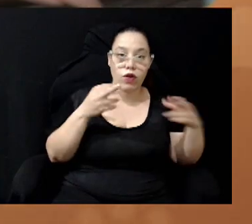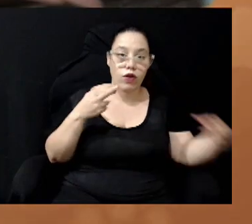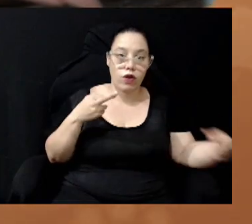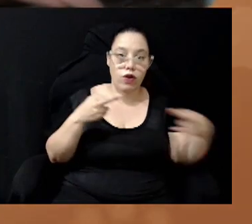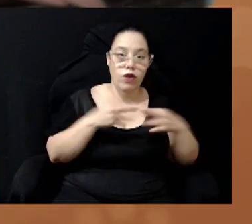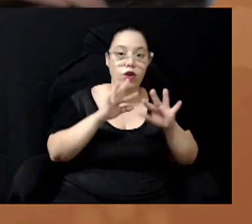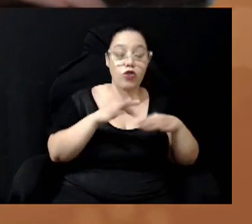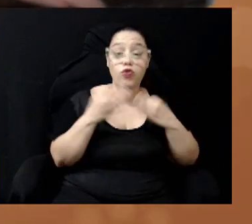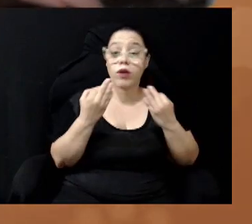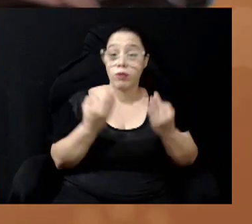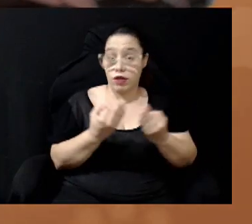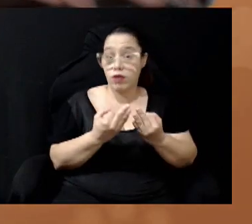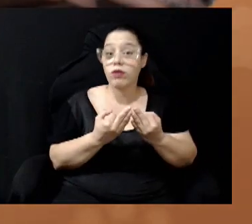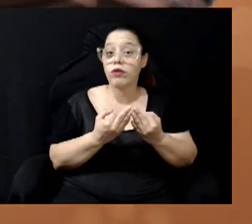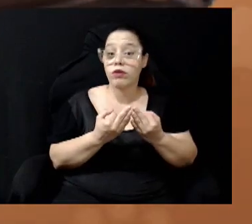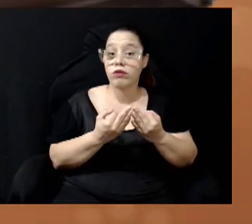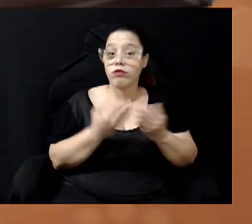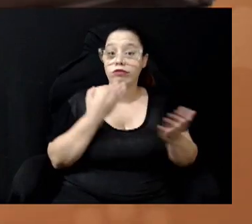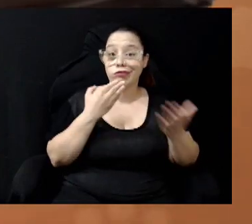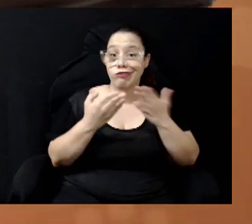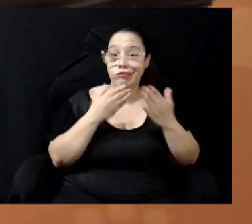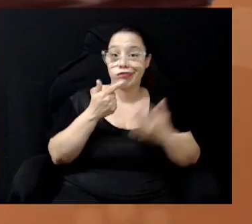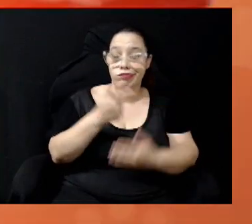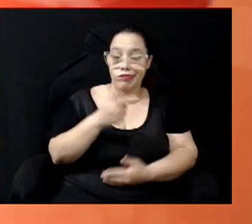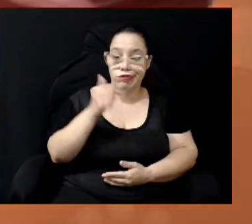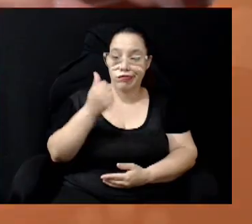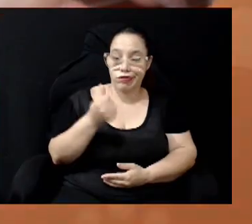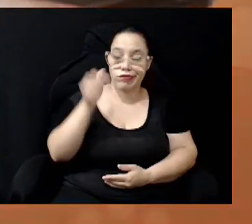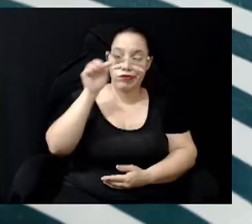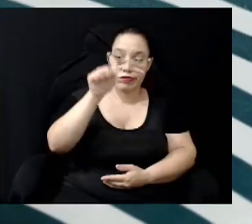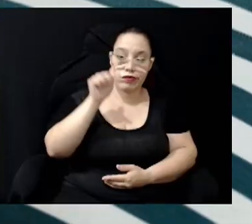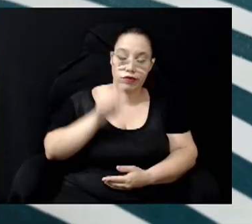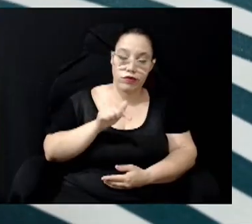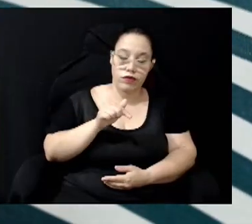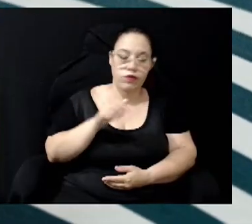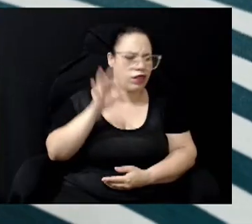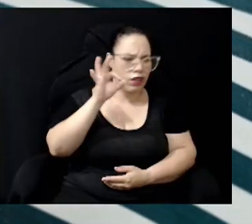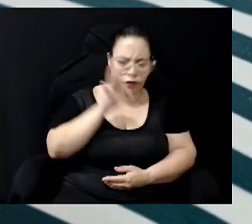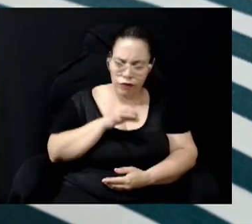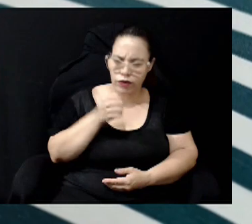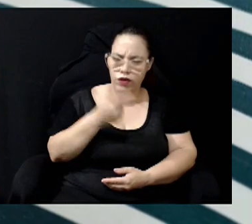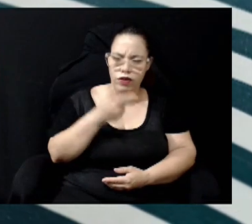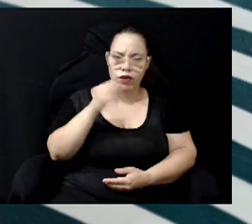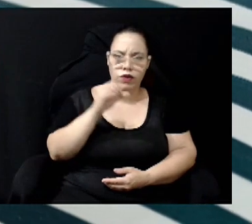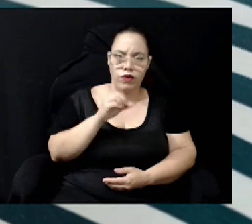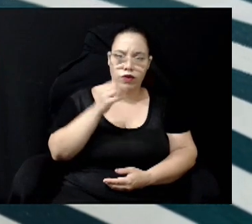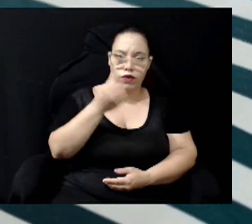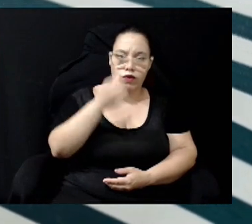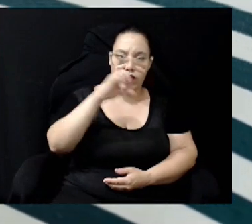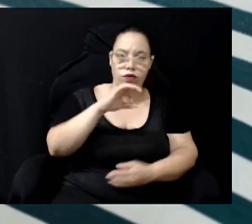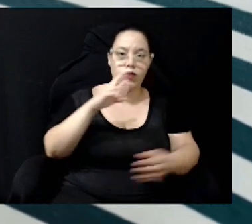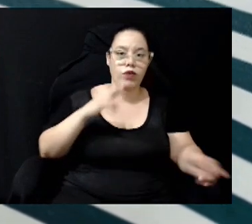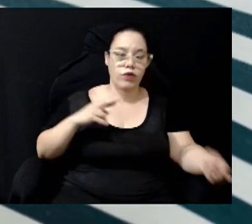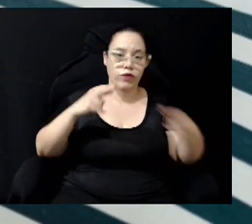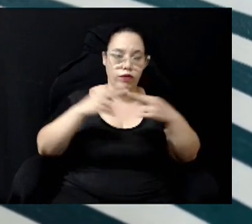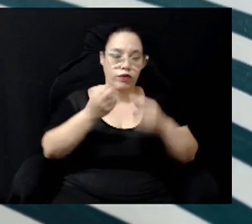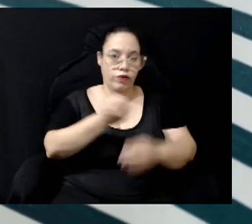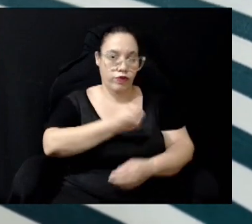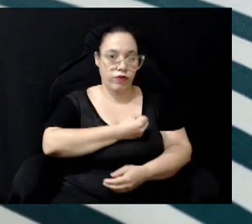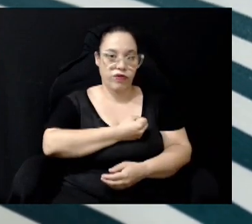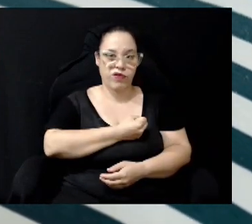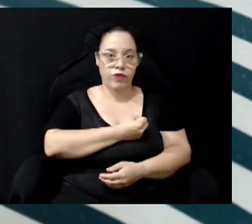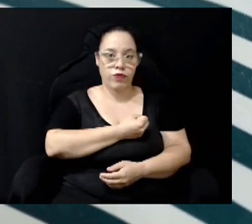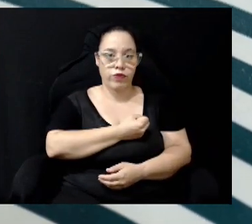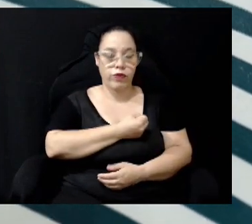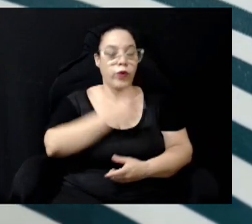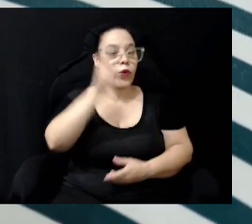em comparação com 21% em 2019. Os números refletem a predominância do perfil do